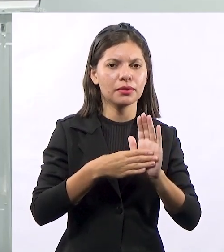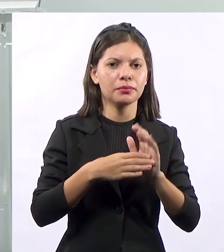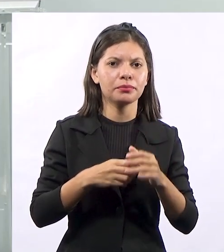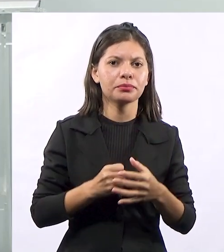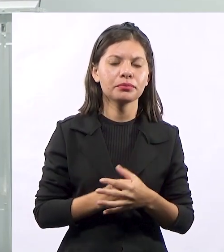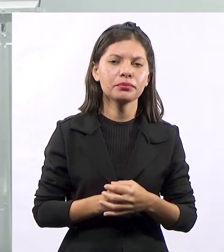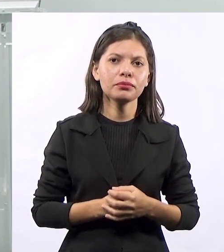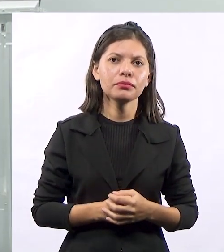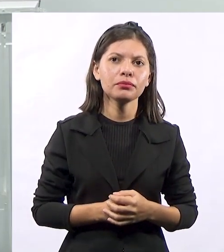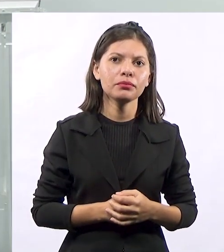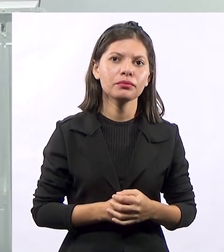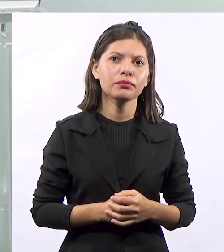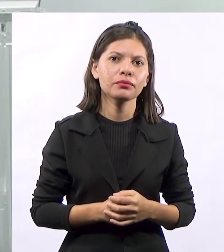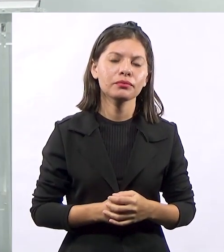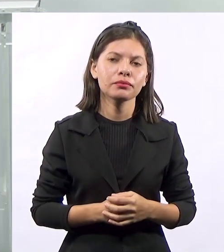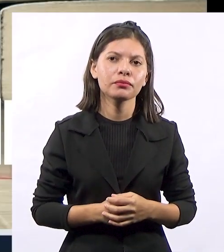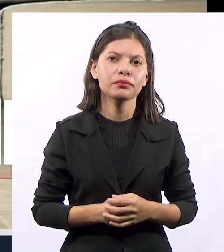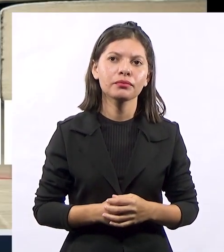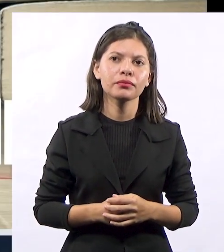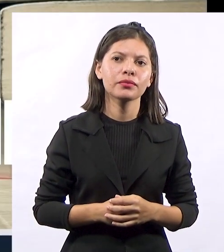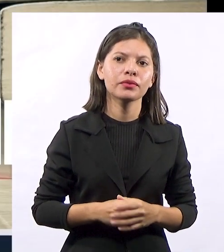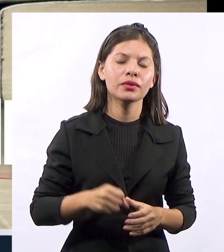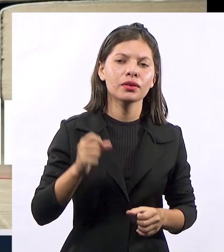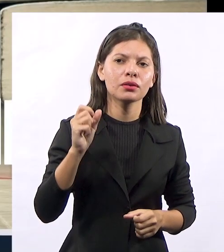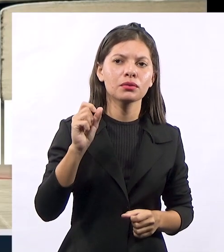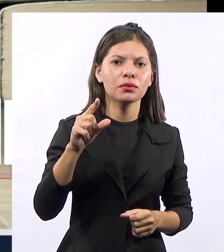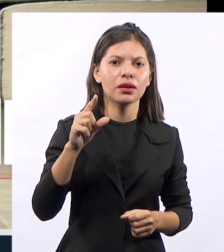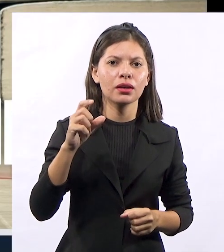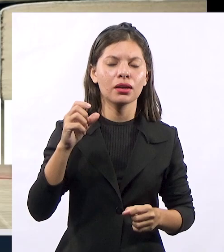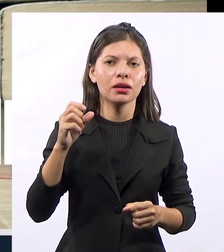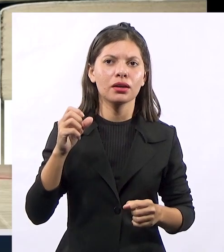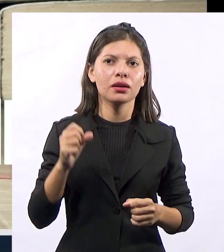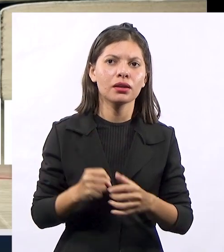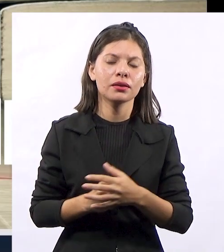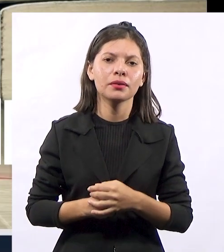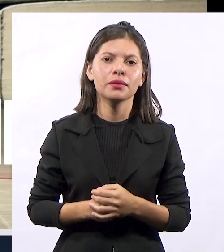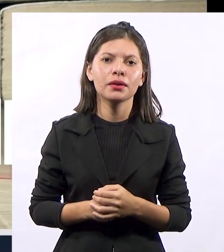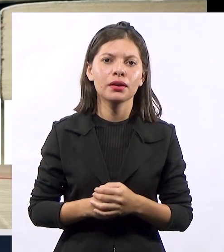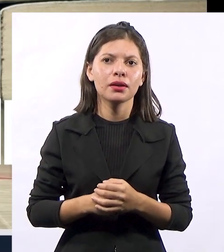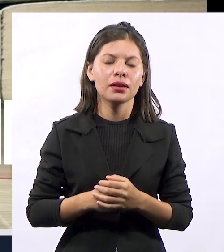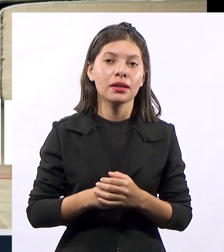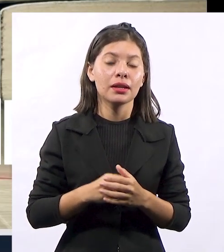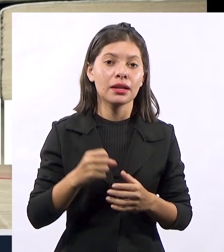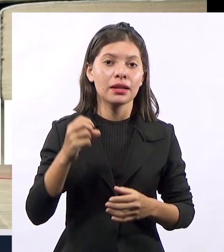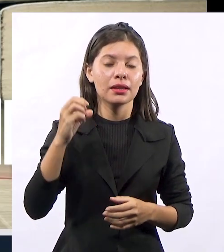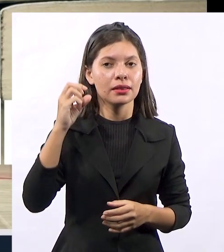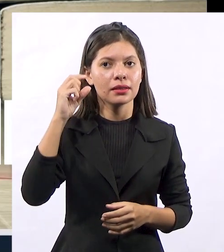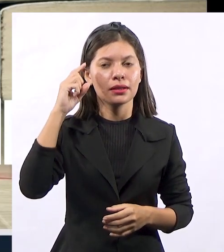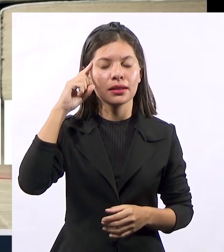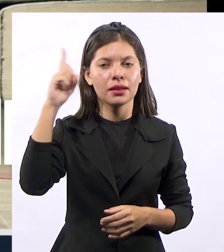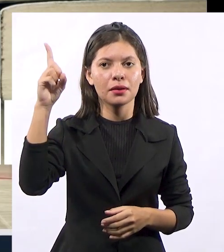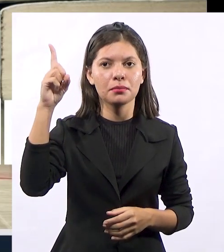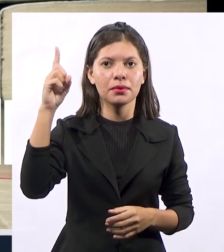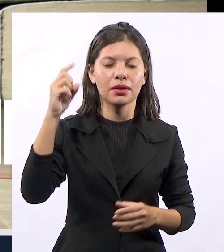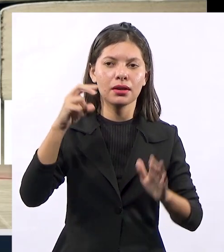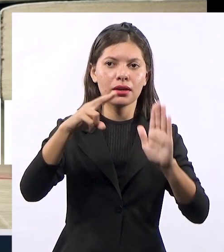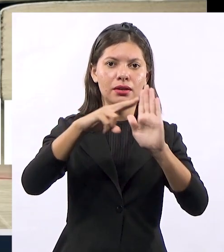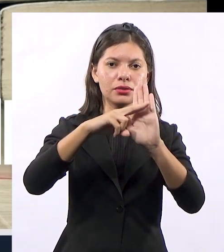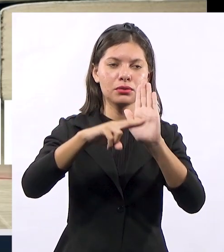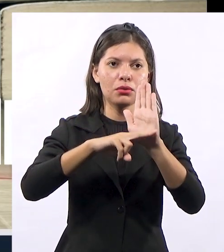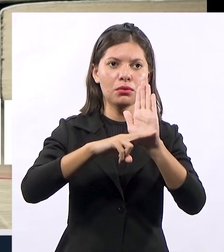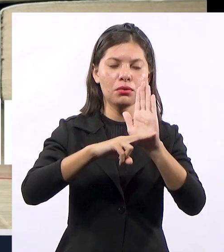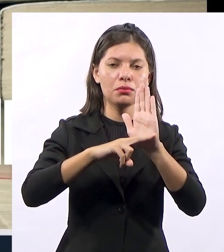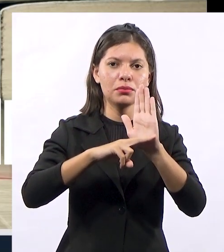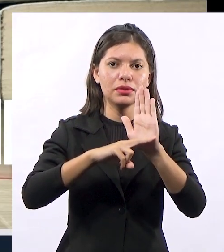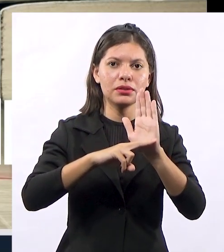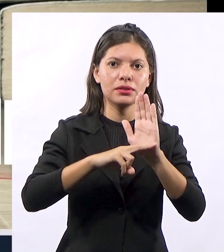Essa é a palavra. Lembra aqui da nossa trilha? Na nossa trilha aqui a gente tinha as normas, que nós vimos as normas iniciais, que